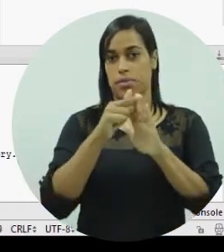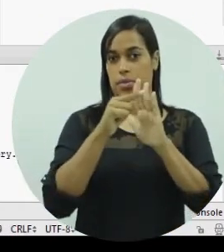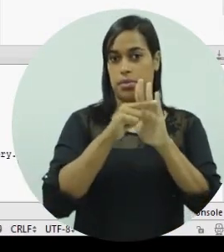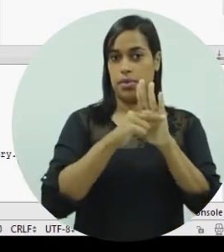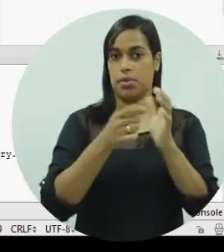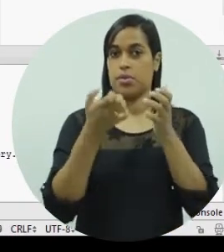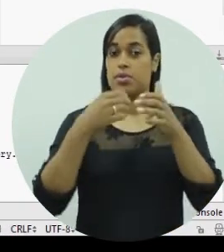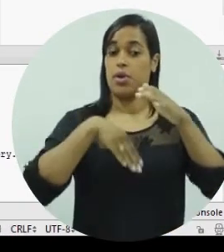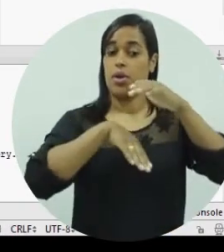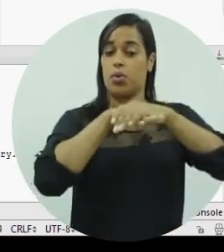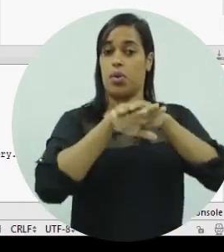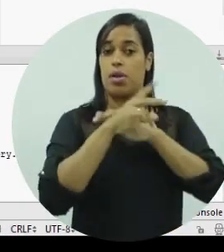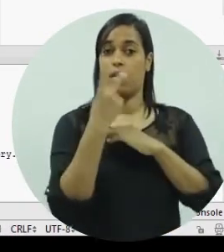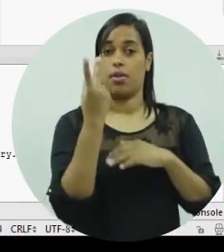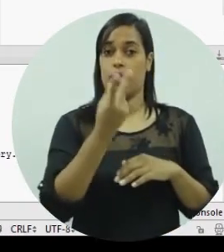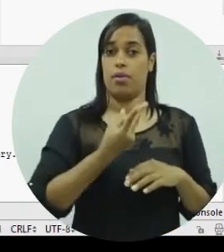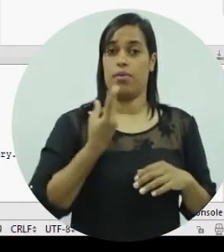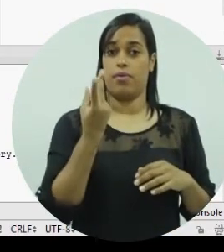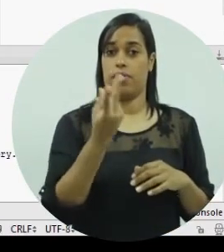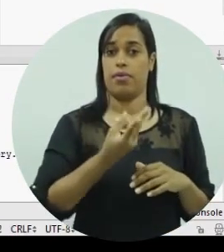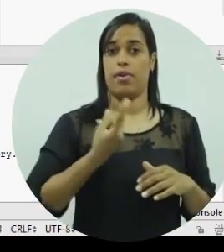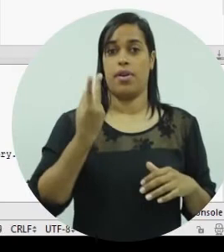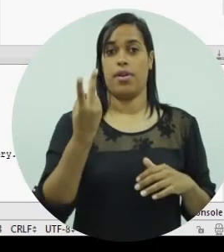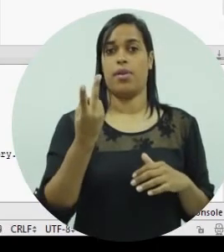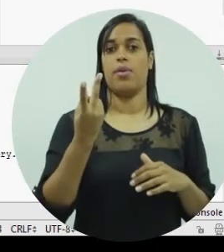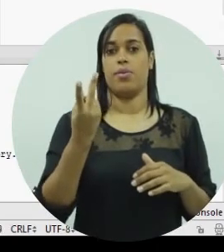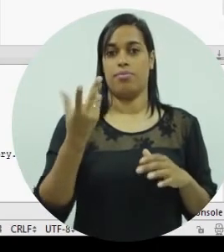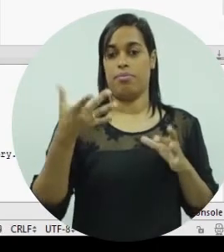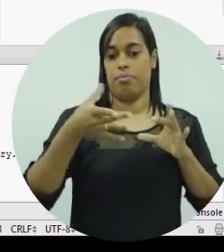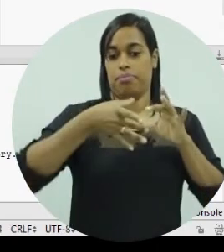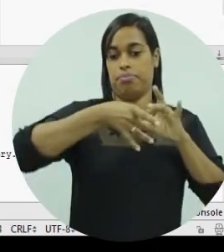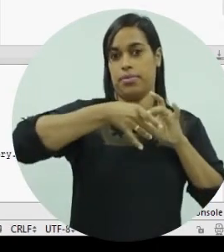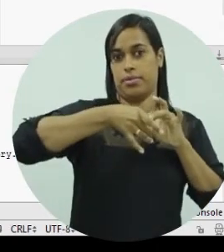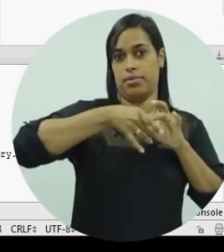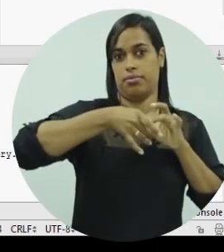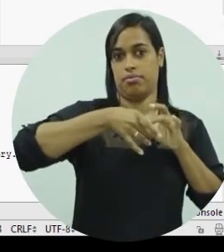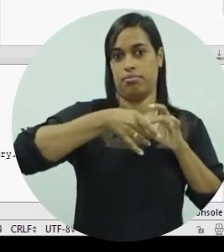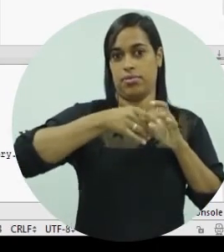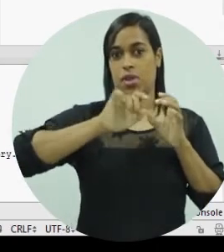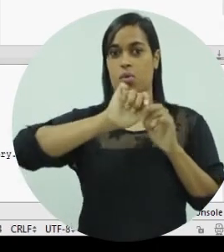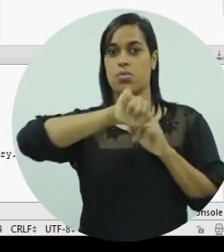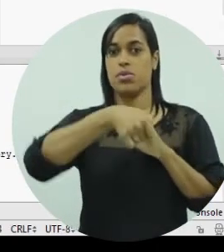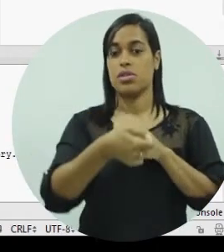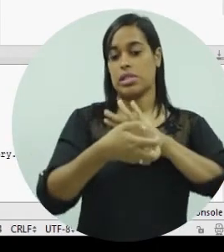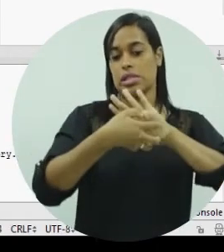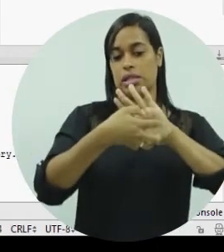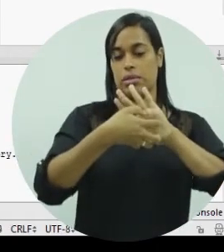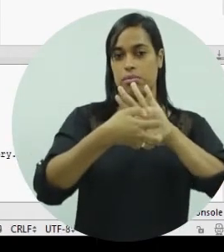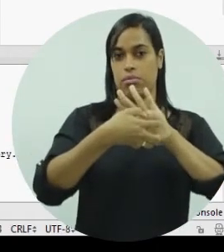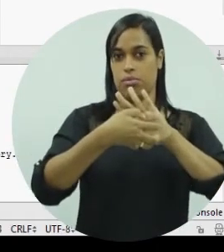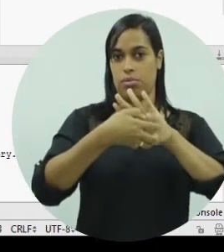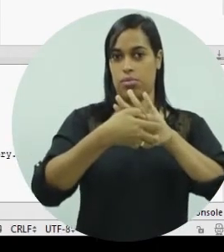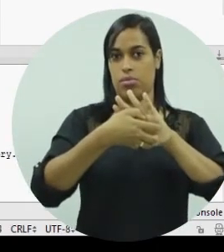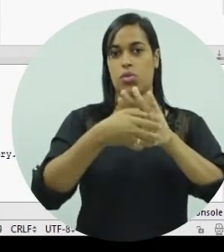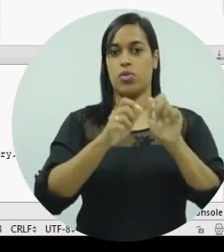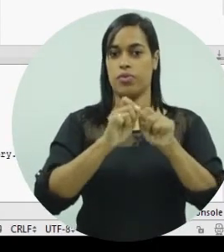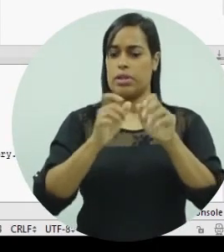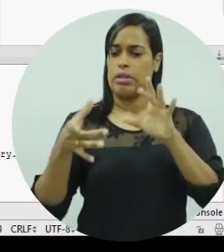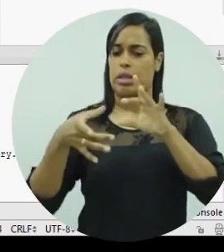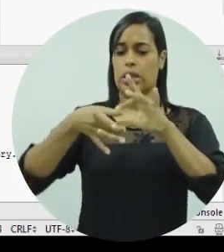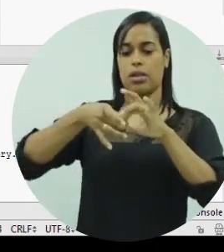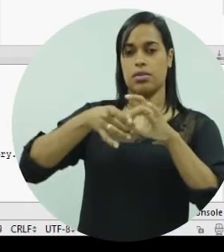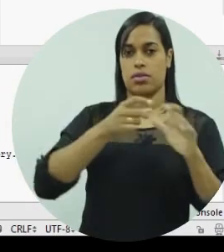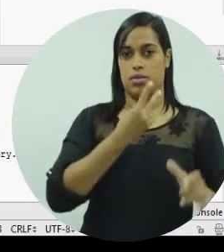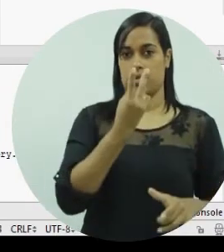um valor nela, vou associar. O símbolo de atribuição faz essa associação entre o valor